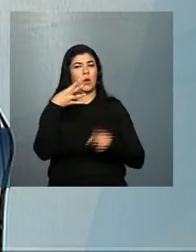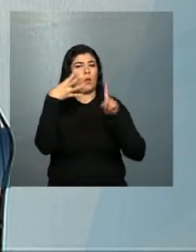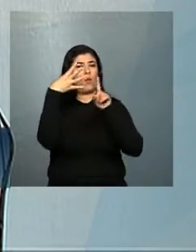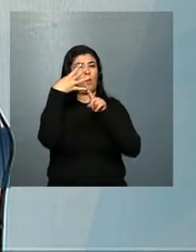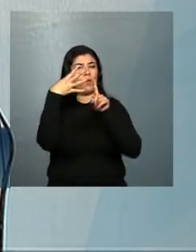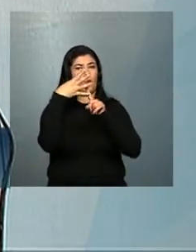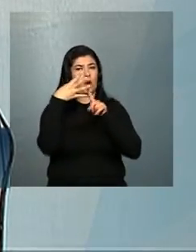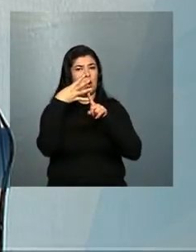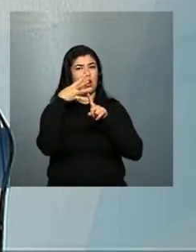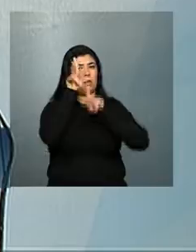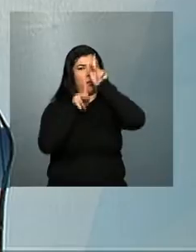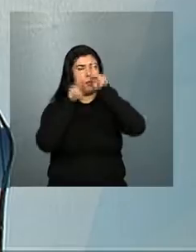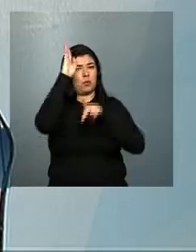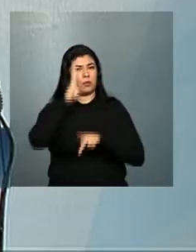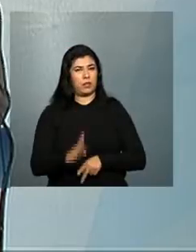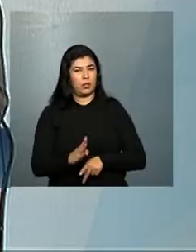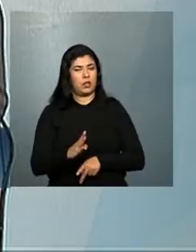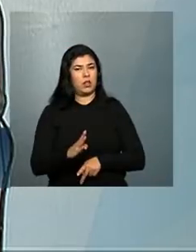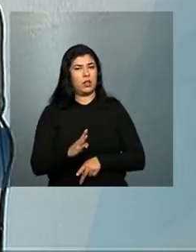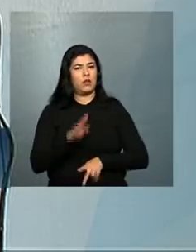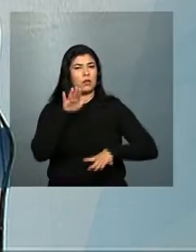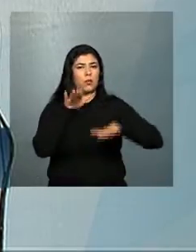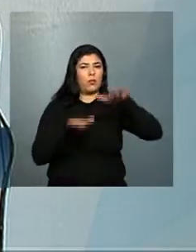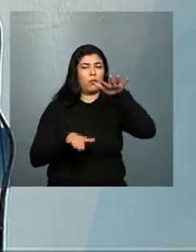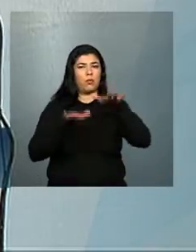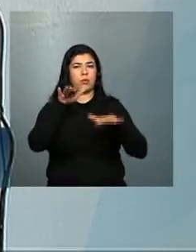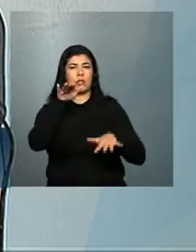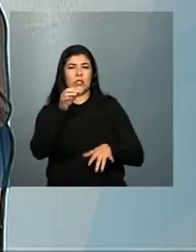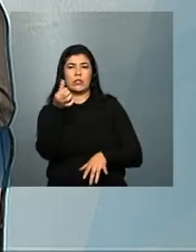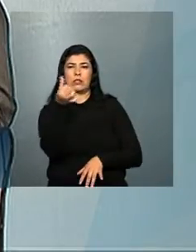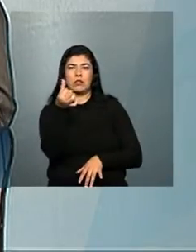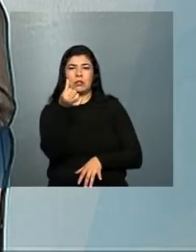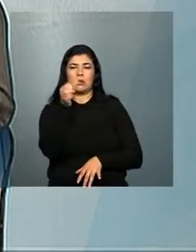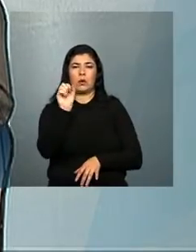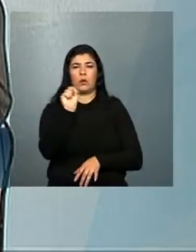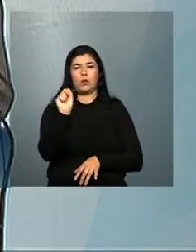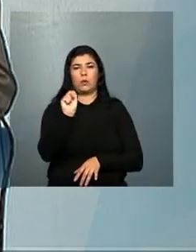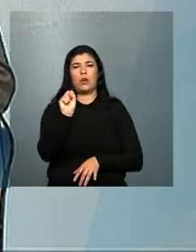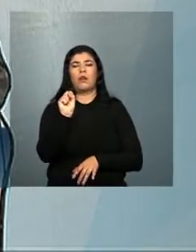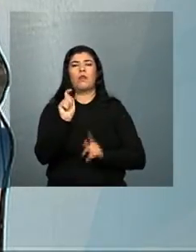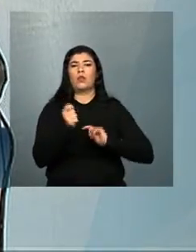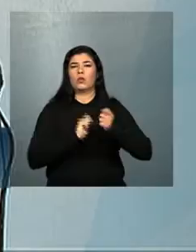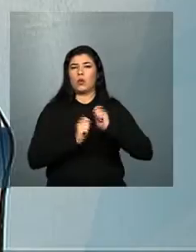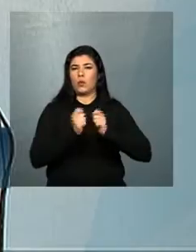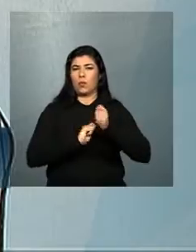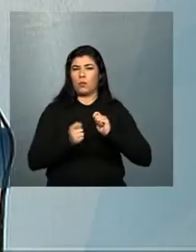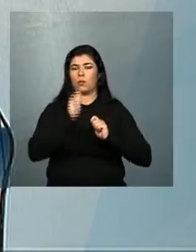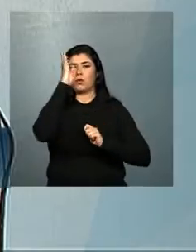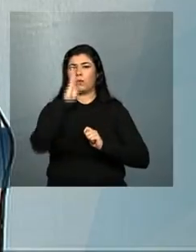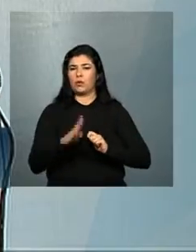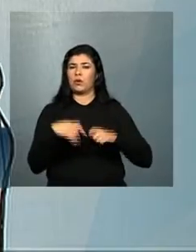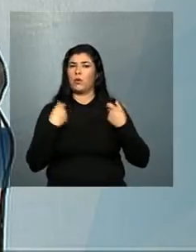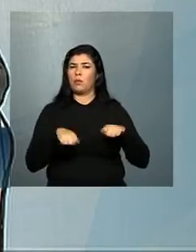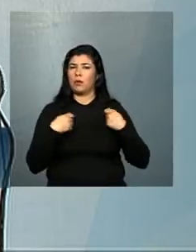Brasil, apesar de oscilar entre a sexta e a oitava economia, a depender do